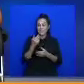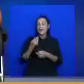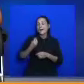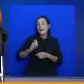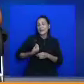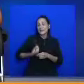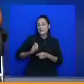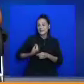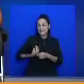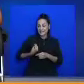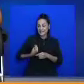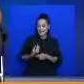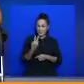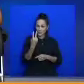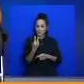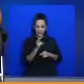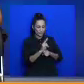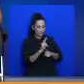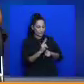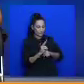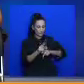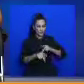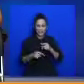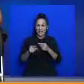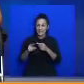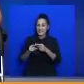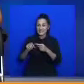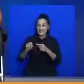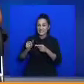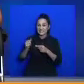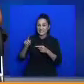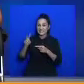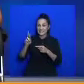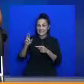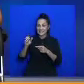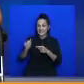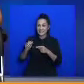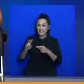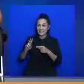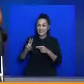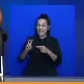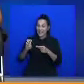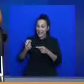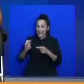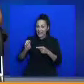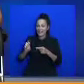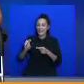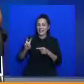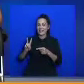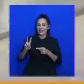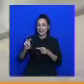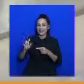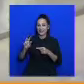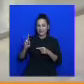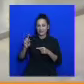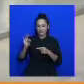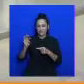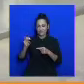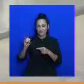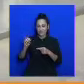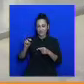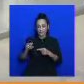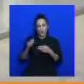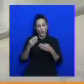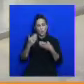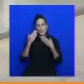contamos aqui com os auditores populares, Sandra Guimarães e Everton Lopes. Sejam bem-vindos, muito obrigado pela colaboração. Agora convido a nossa